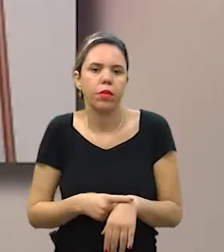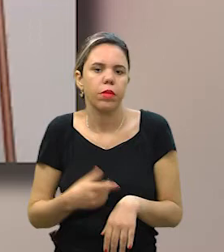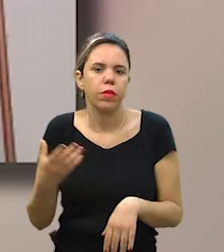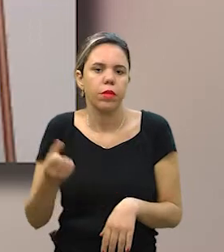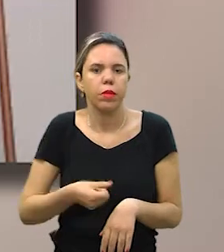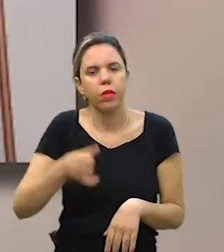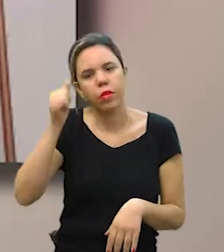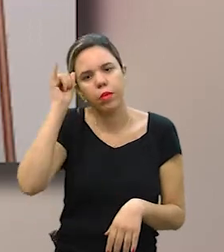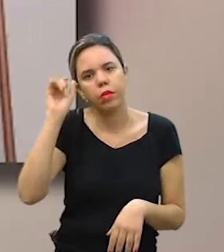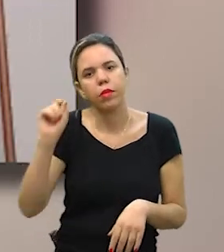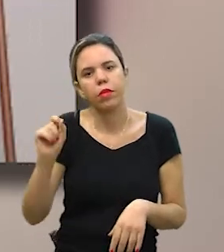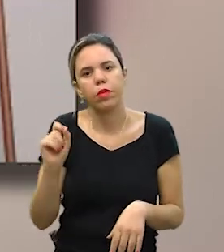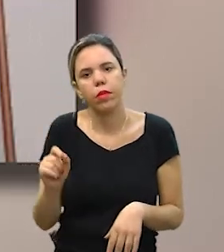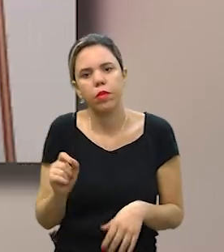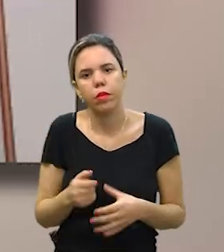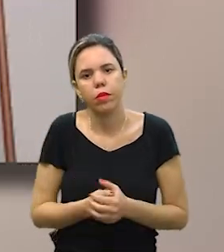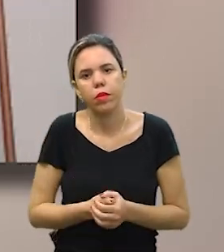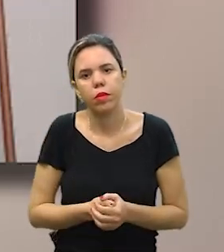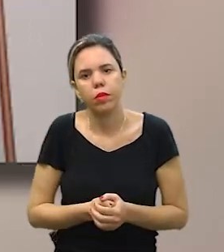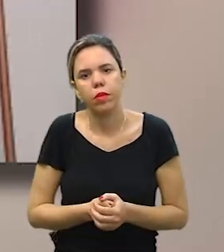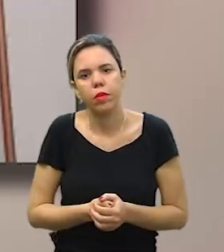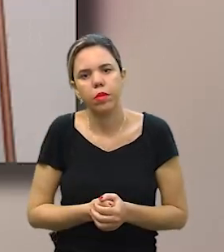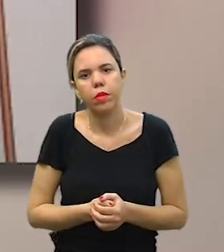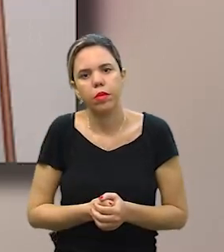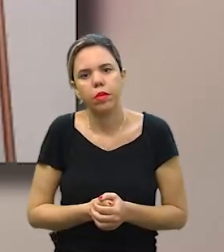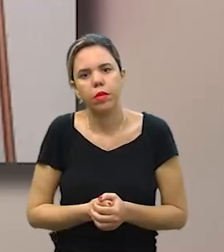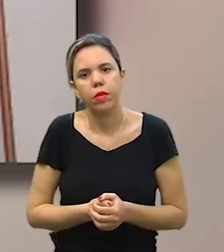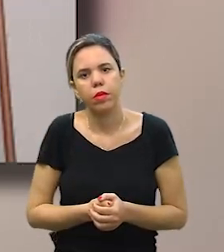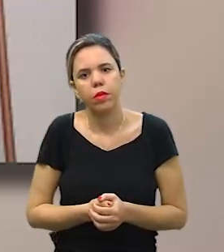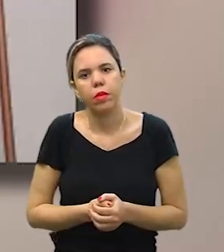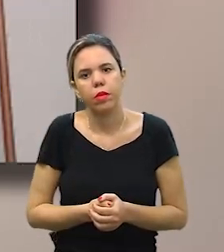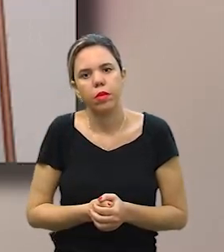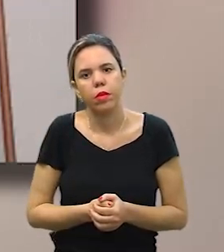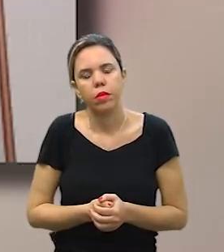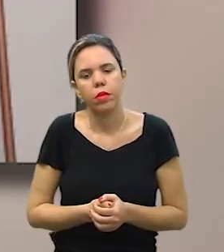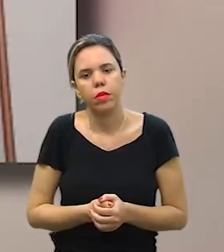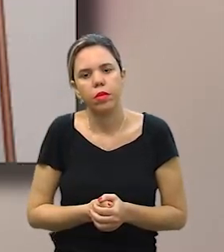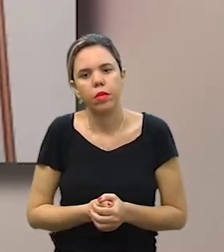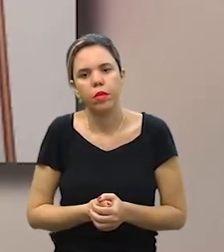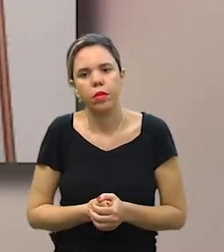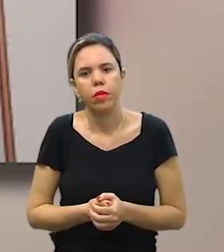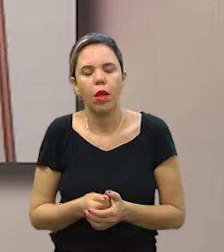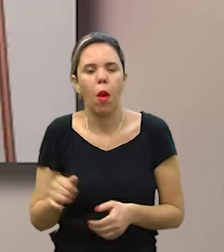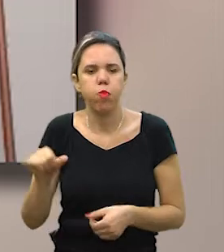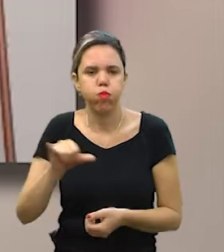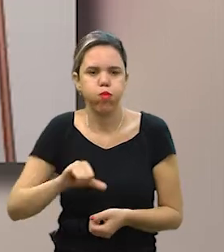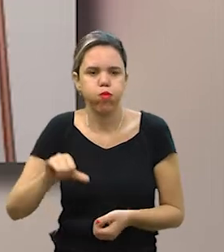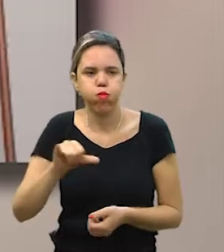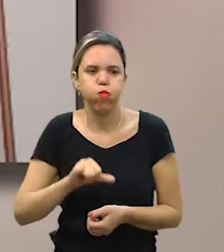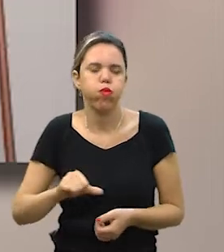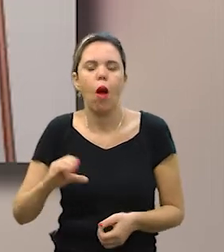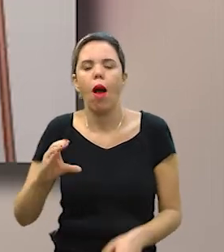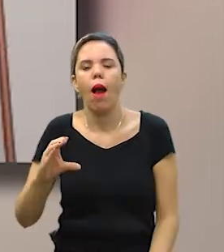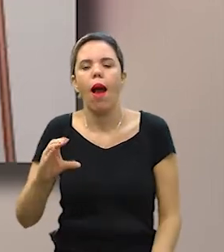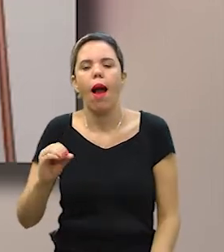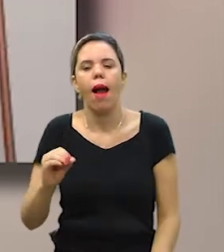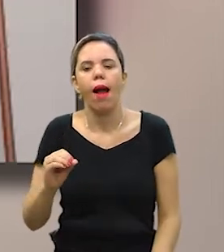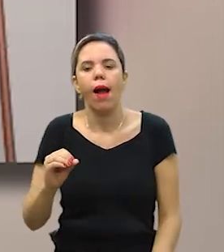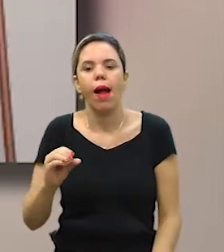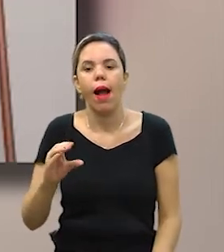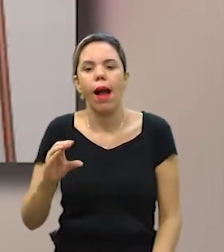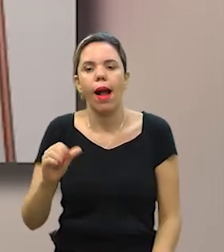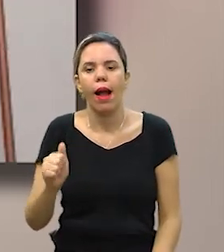O leite de vaca, ele é assim, muito calórico, né?